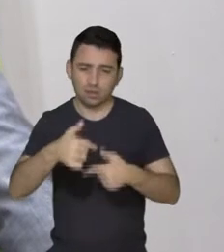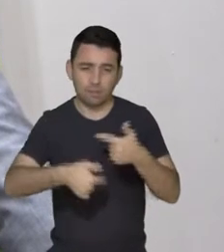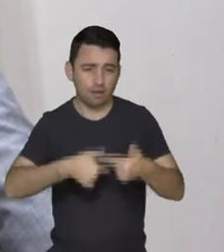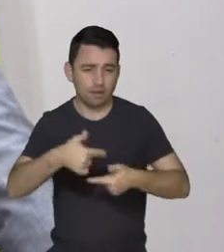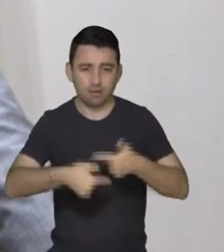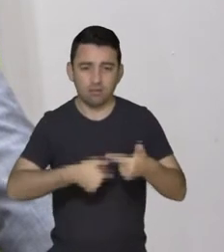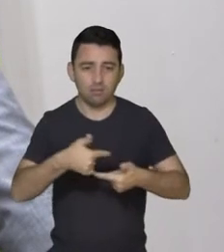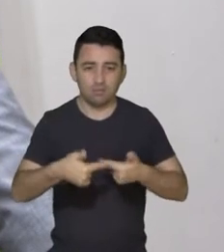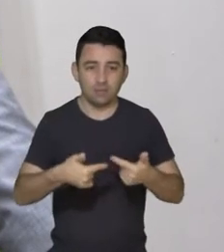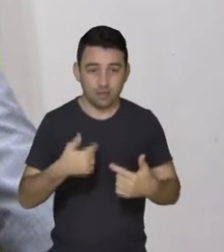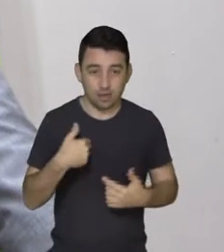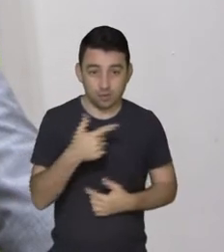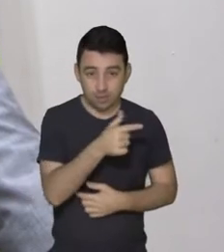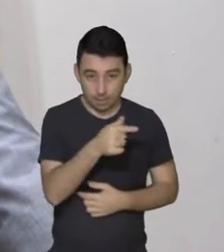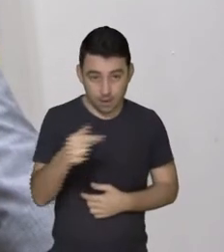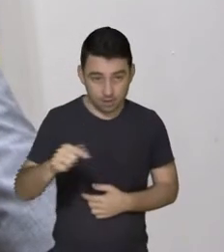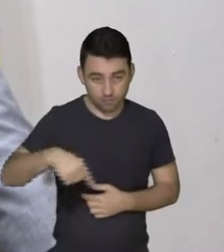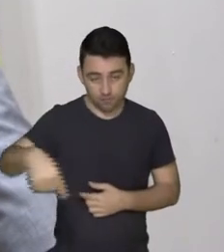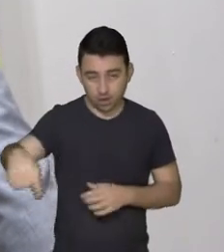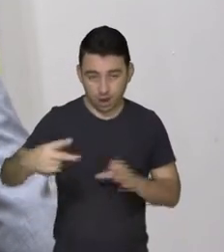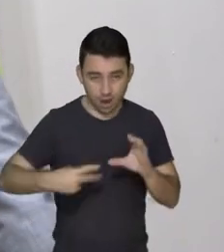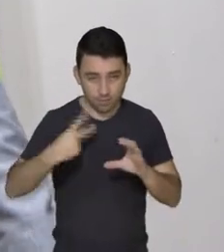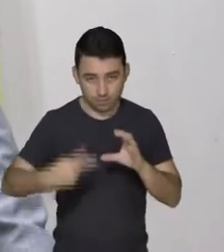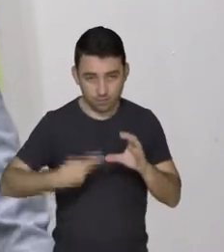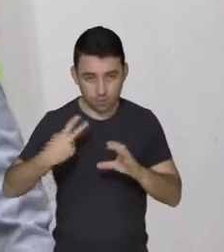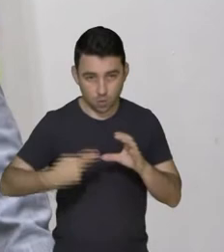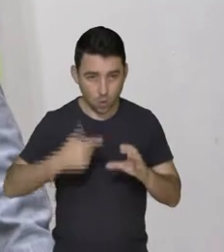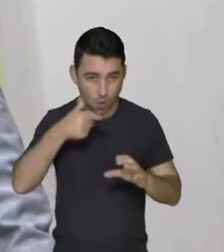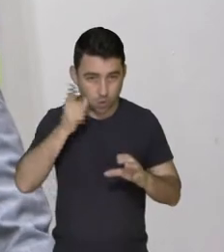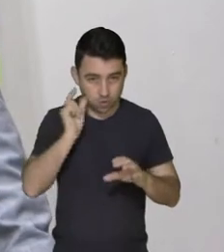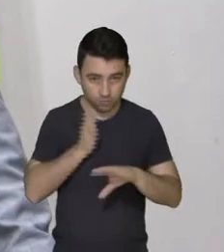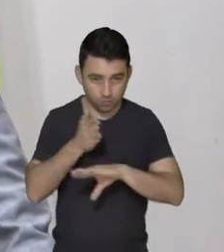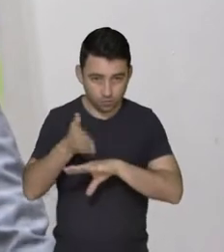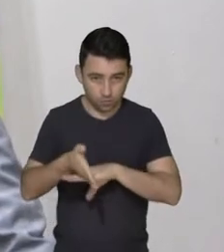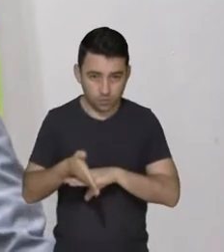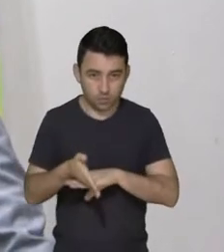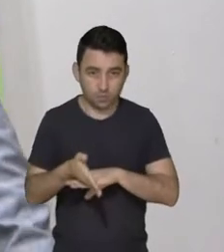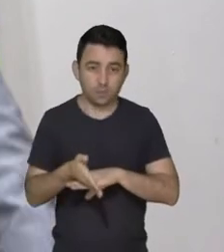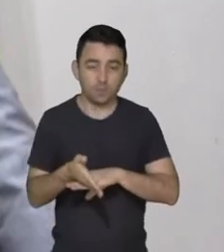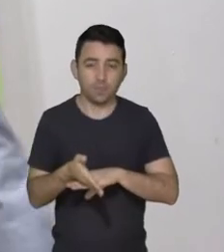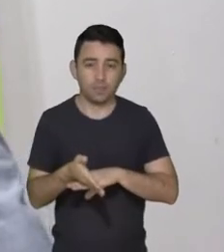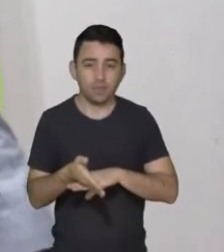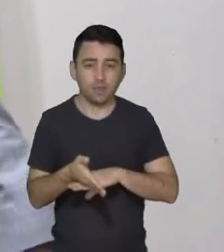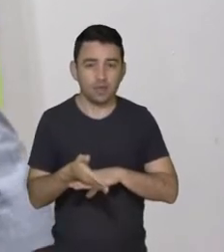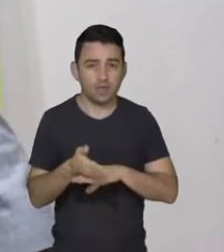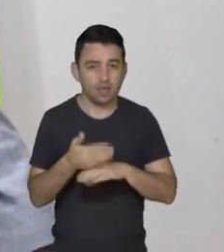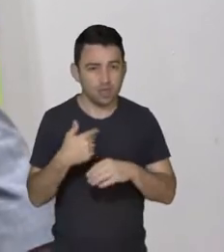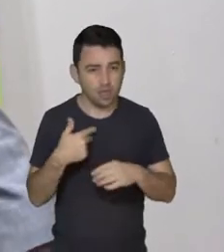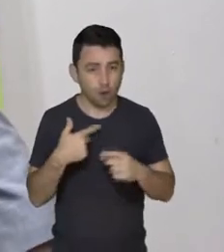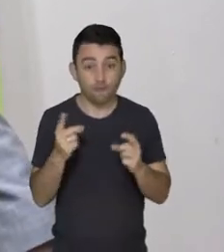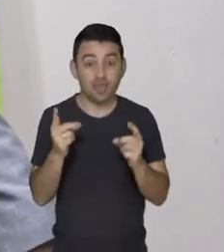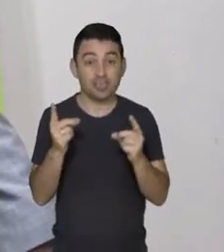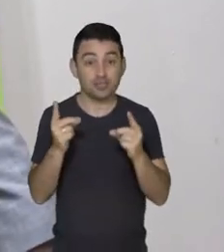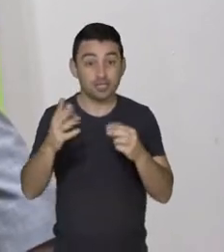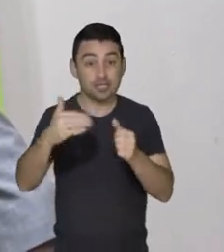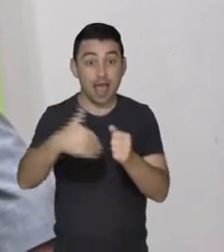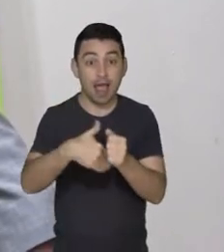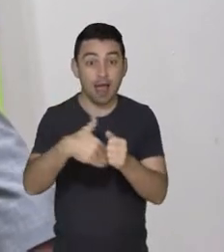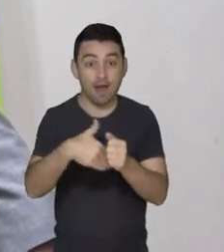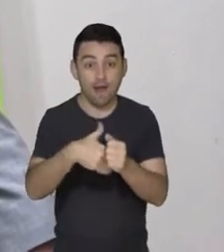essa semana tive na câmara de vereadores do dia de ontem e eu vendi a fórmula secreta